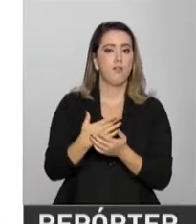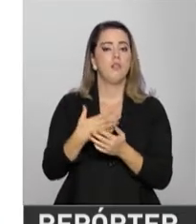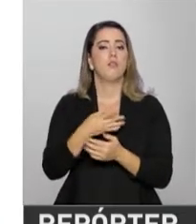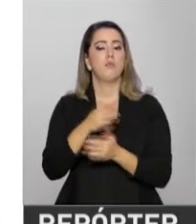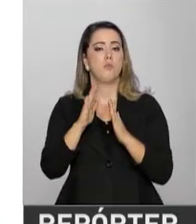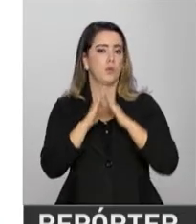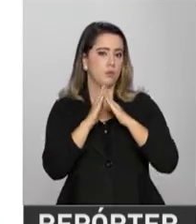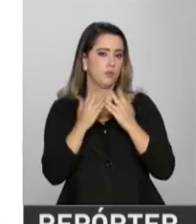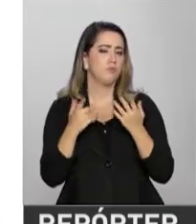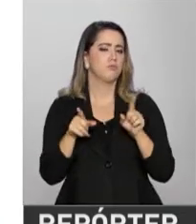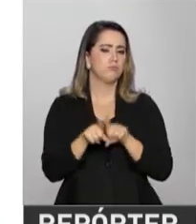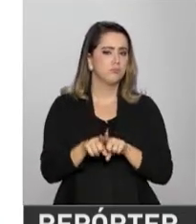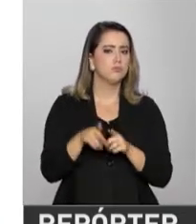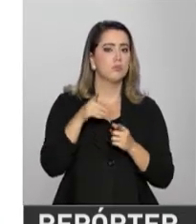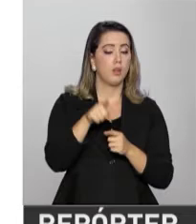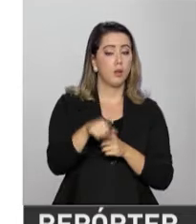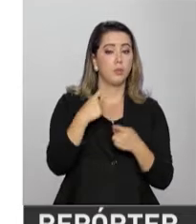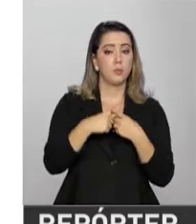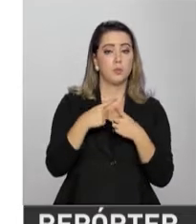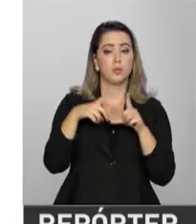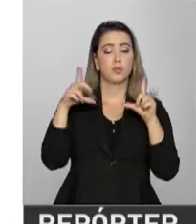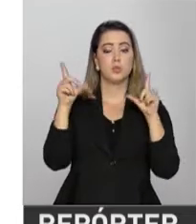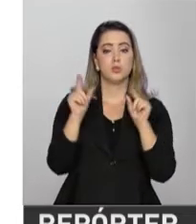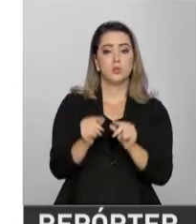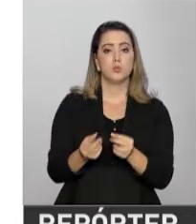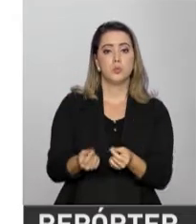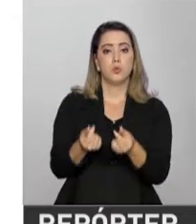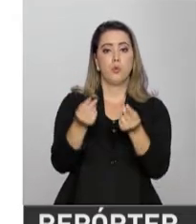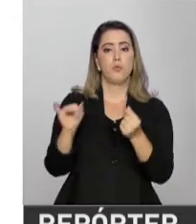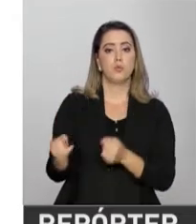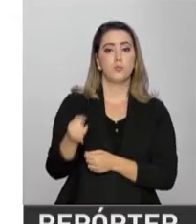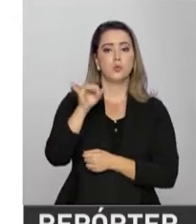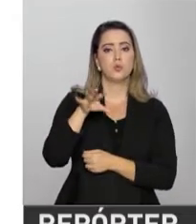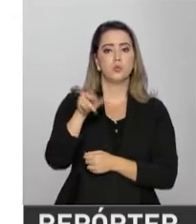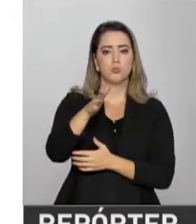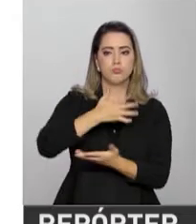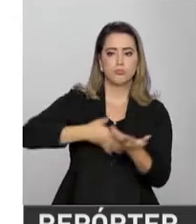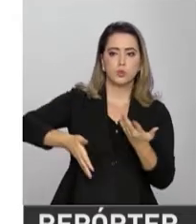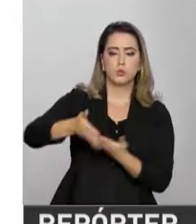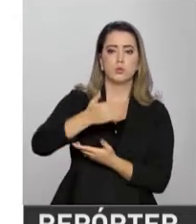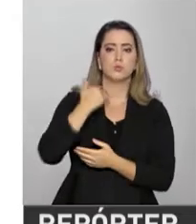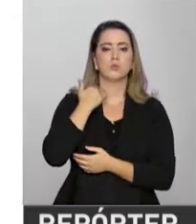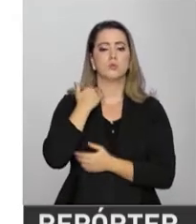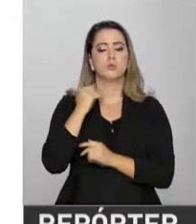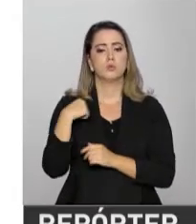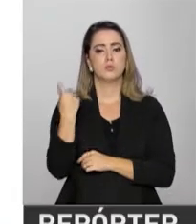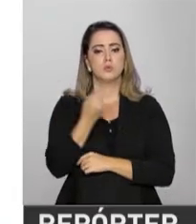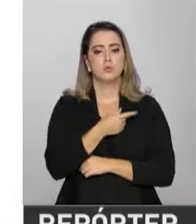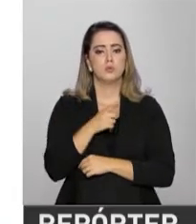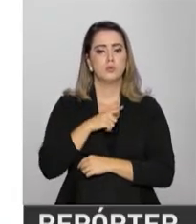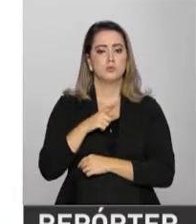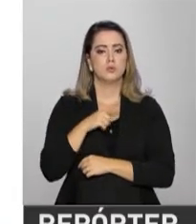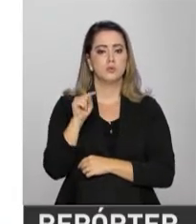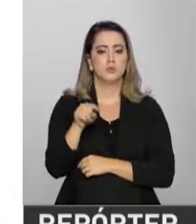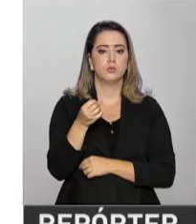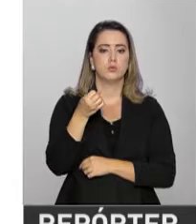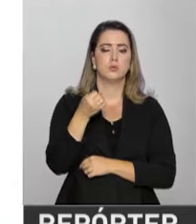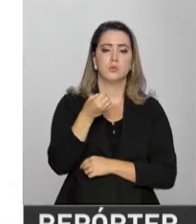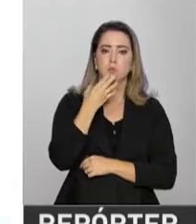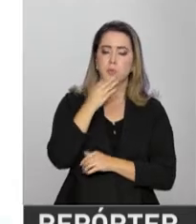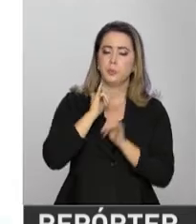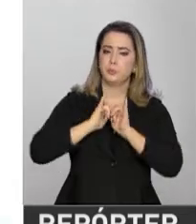porque naturalmente isto reduz também os juros de todo o sistema bancário então nós temos esta boa notícia